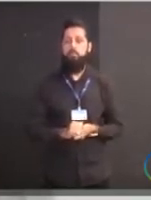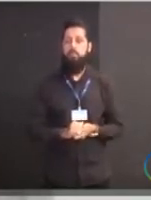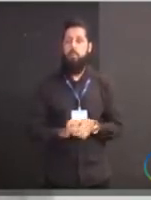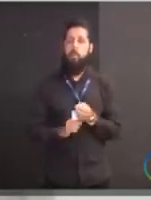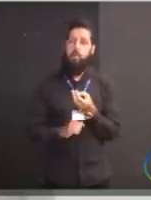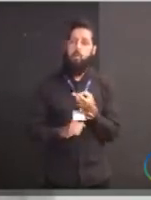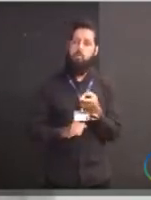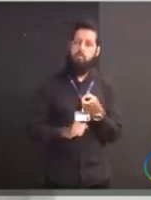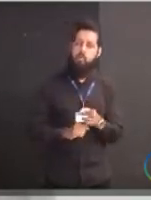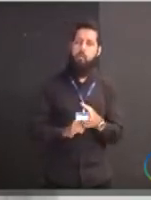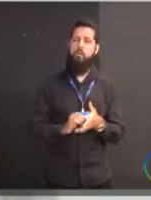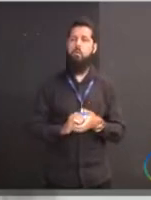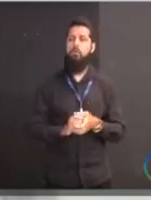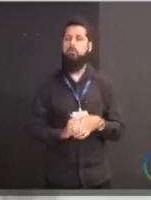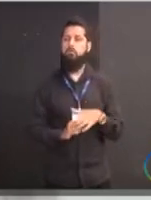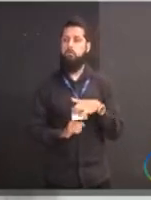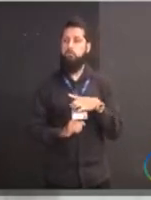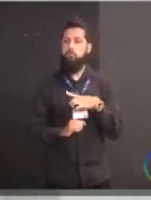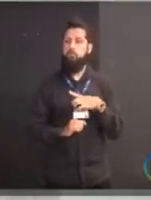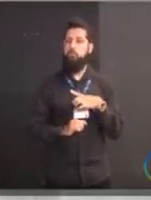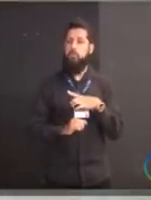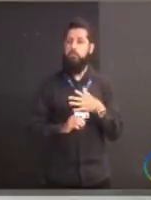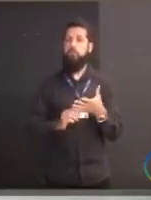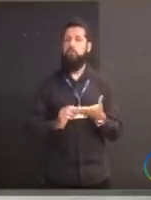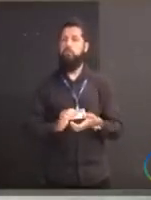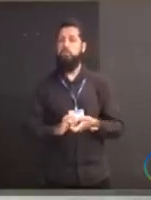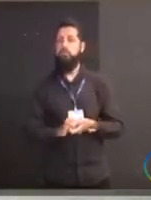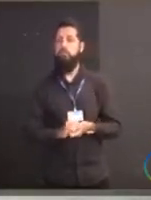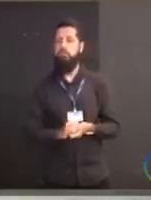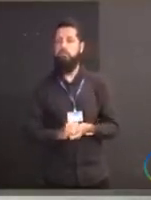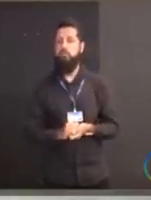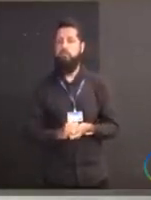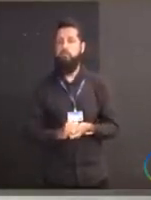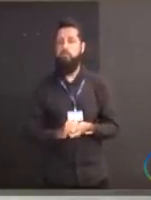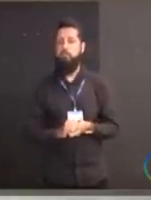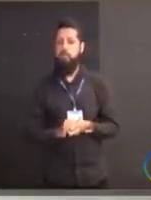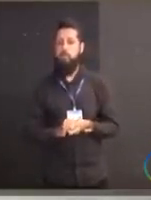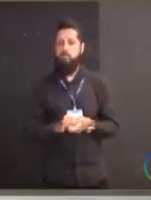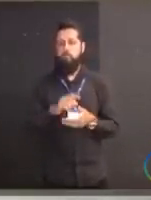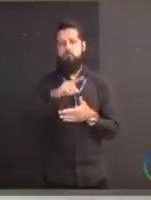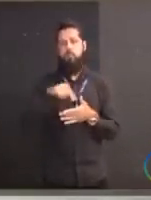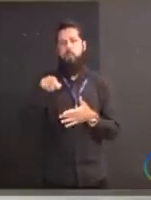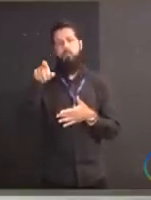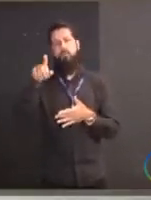seus movimentos, com as suas piruetas